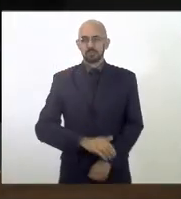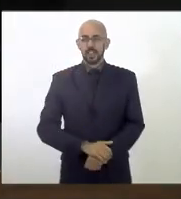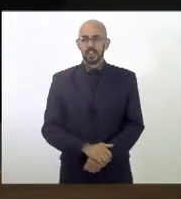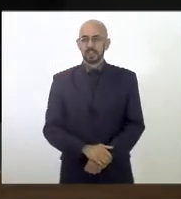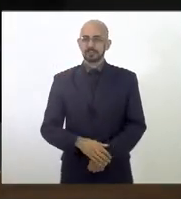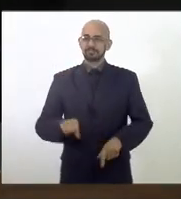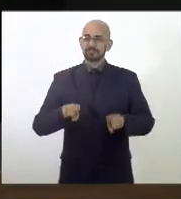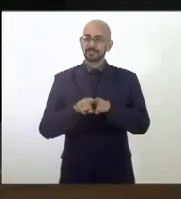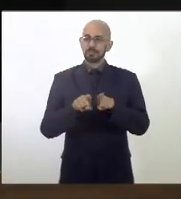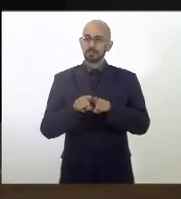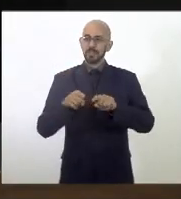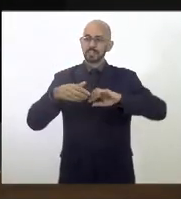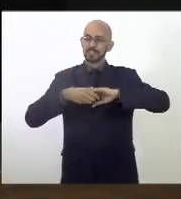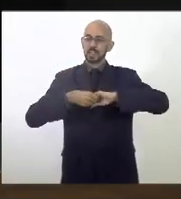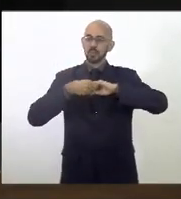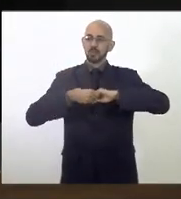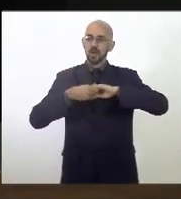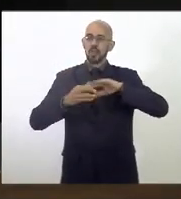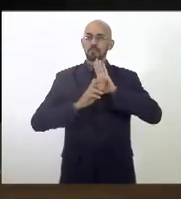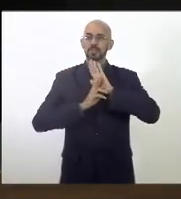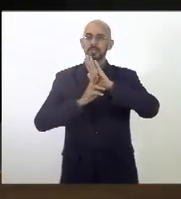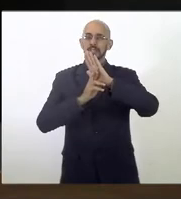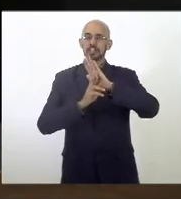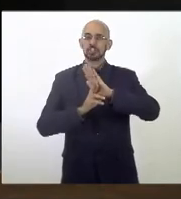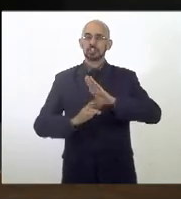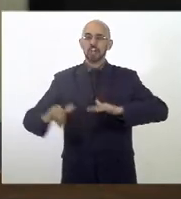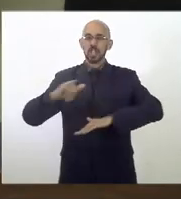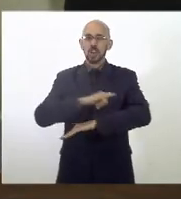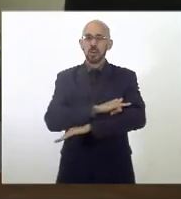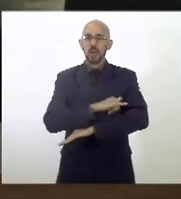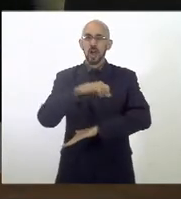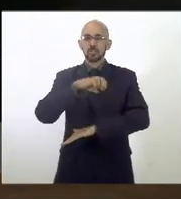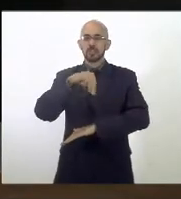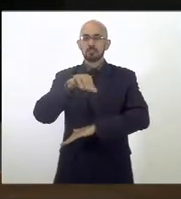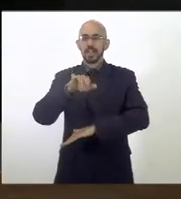saudar o representante da Aeronáutica, saudar o representante da Marinha,